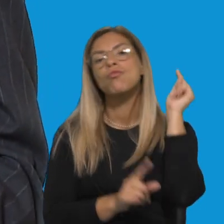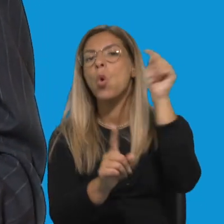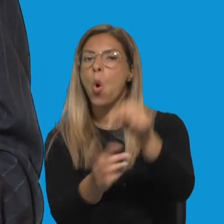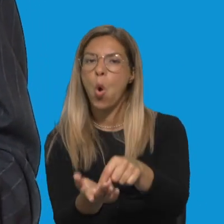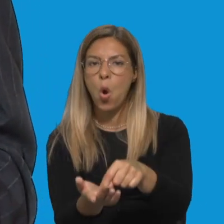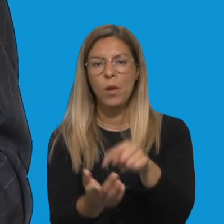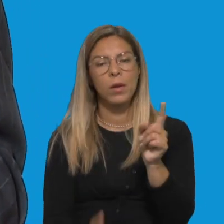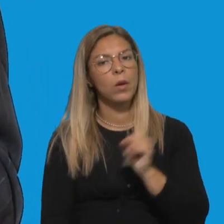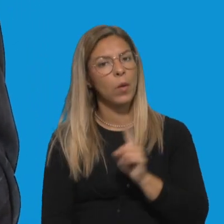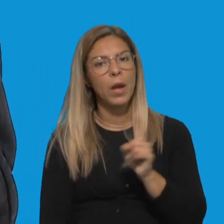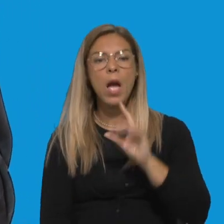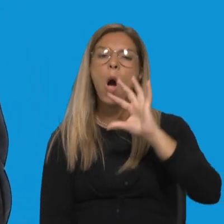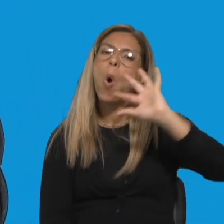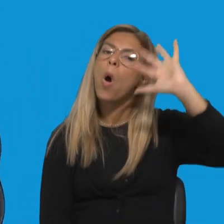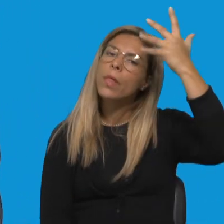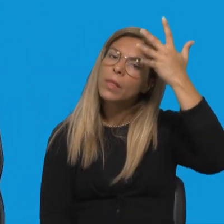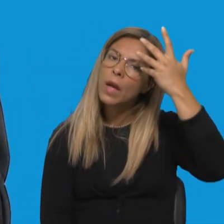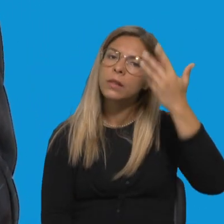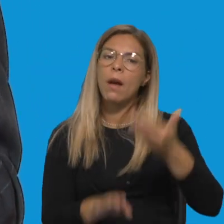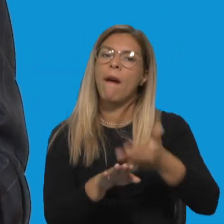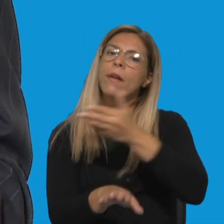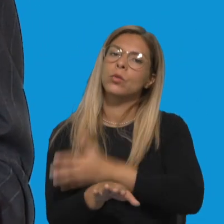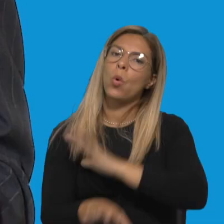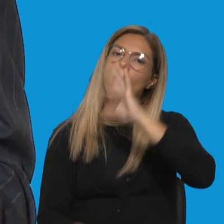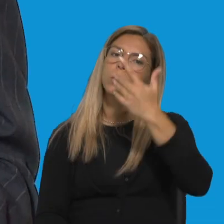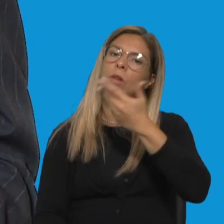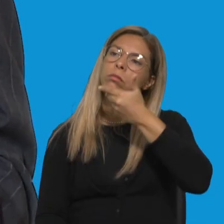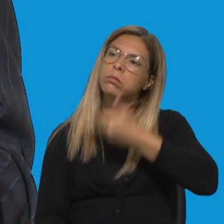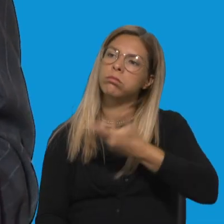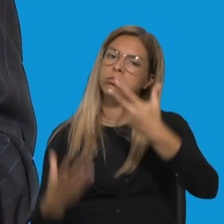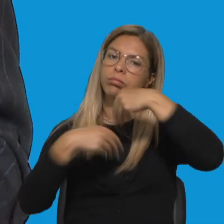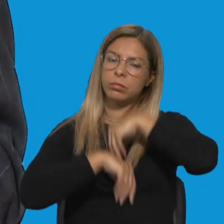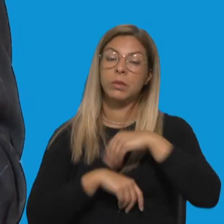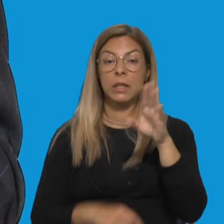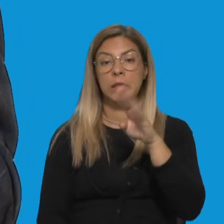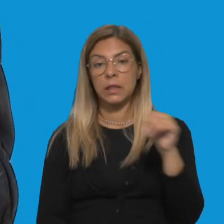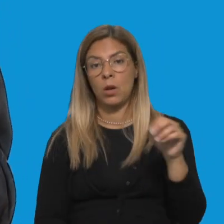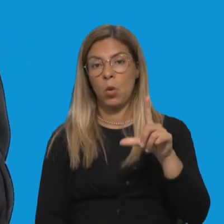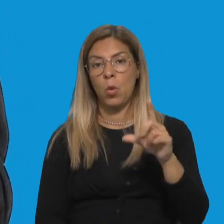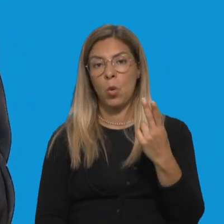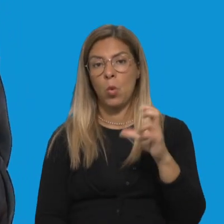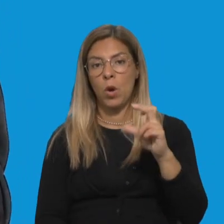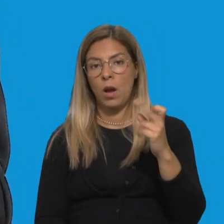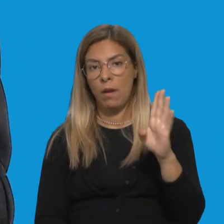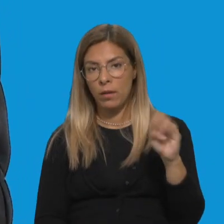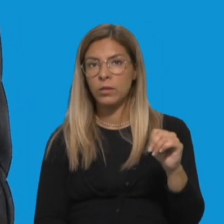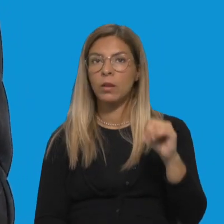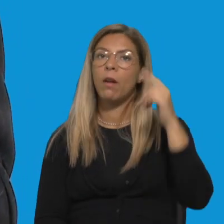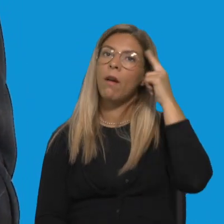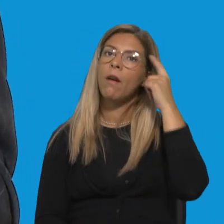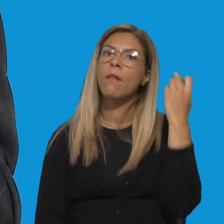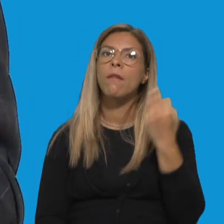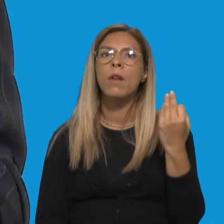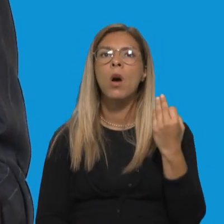de algo que acontece depois de uma experiência, como, aliás, o próprio São Lucas a planeia ou